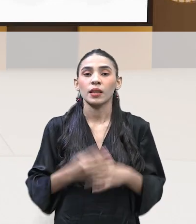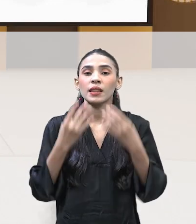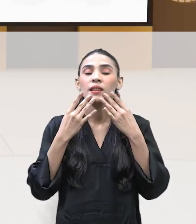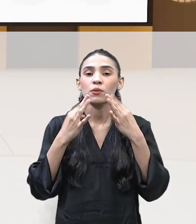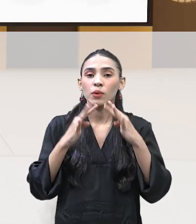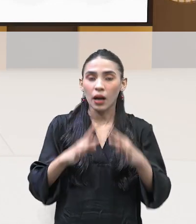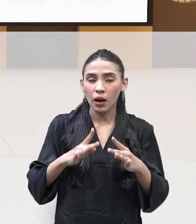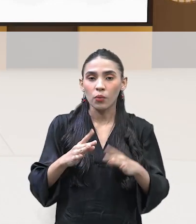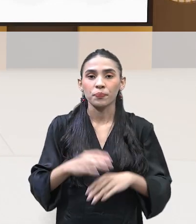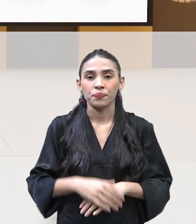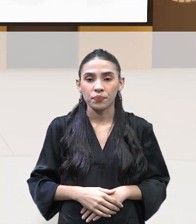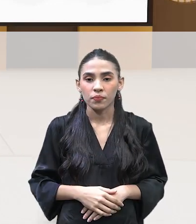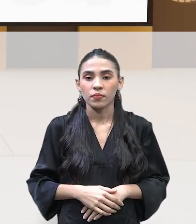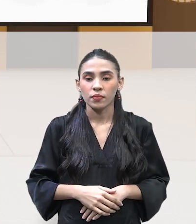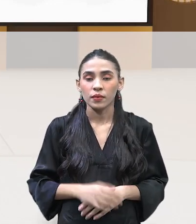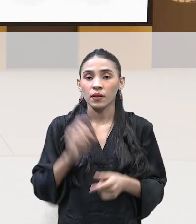maneira